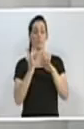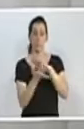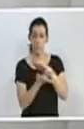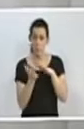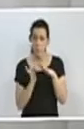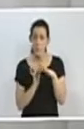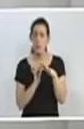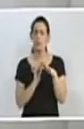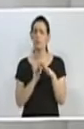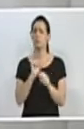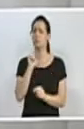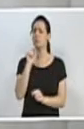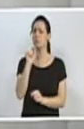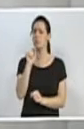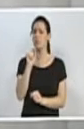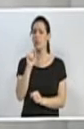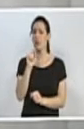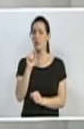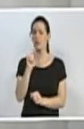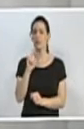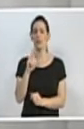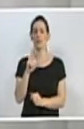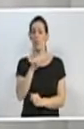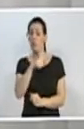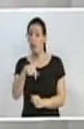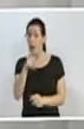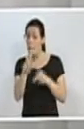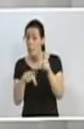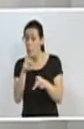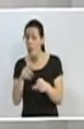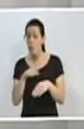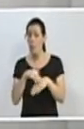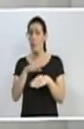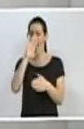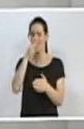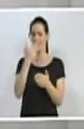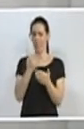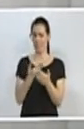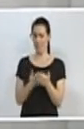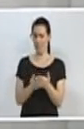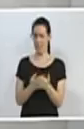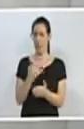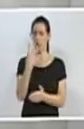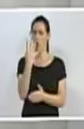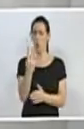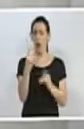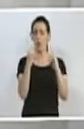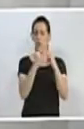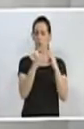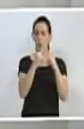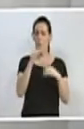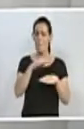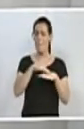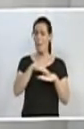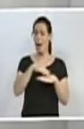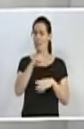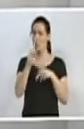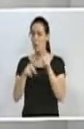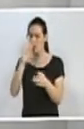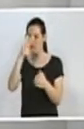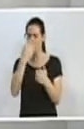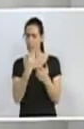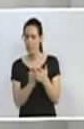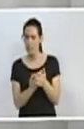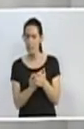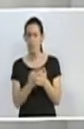foi perguntado quem tinha mais credibilidade aqui em Blumenau, e as 4 instituições com mais credibilidade, não necessariamente nesta